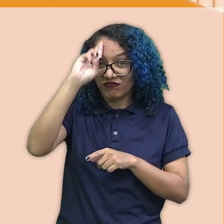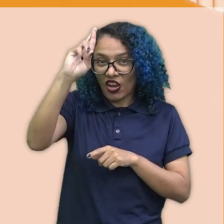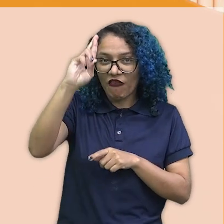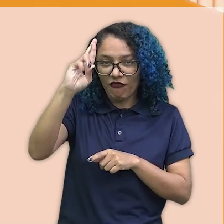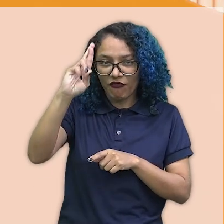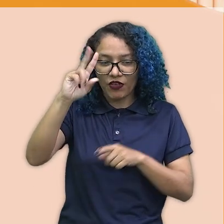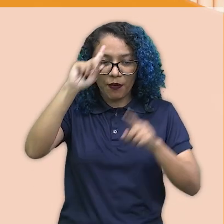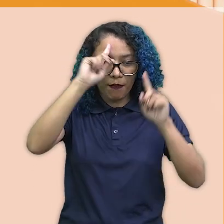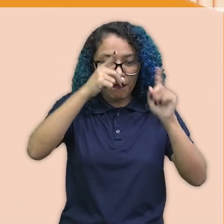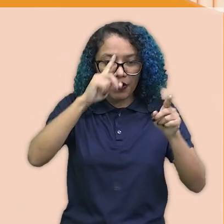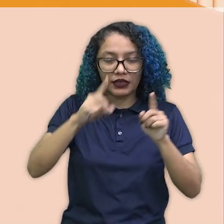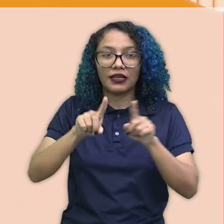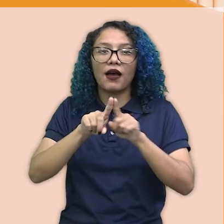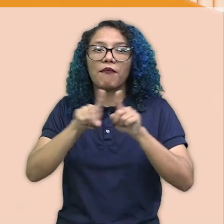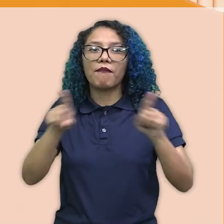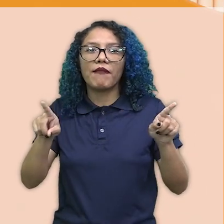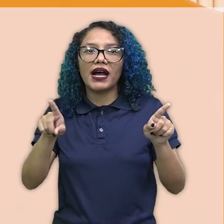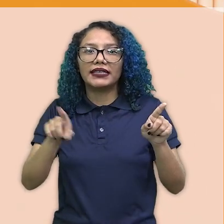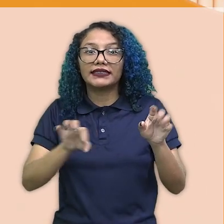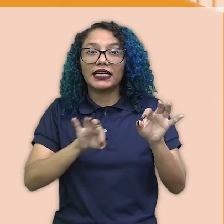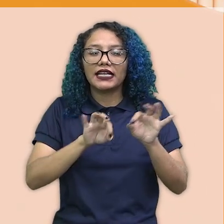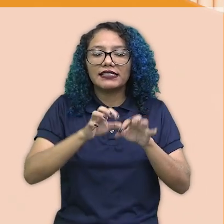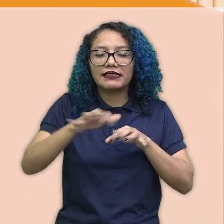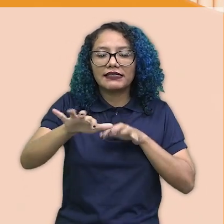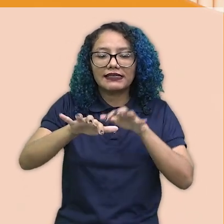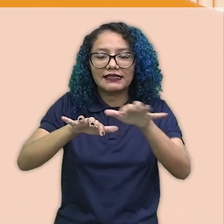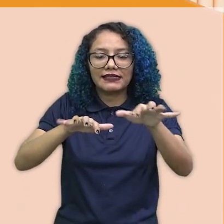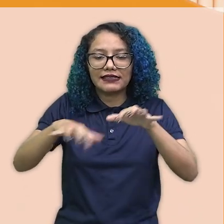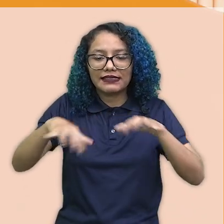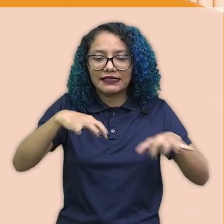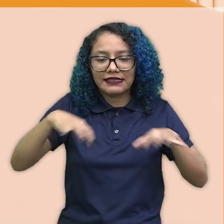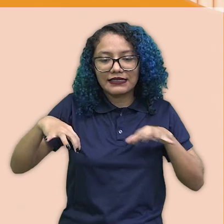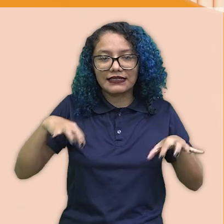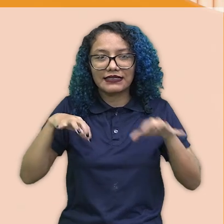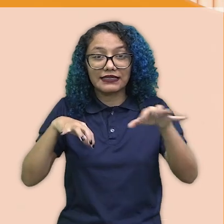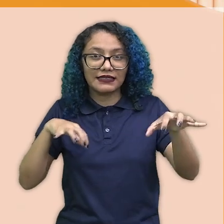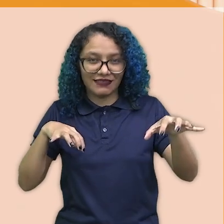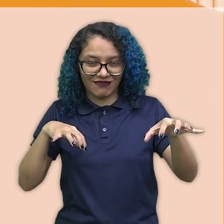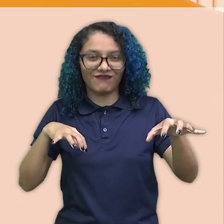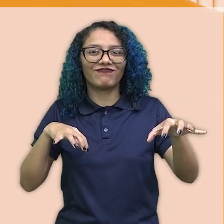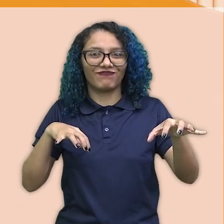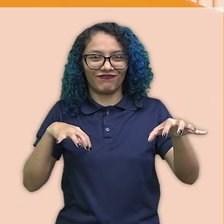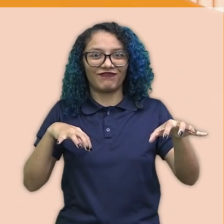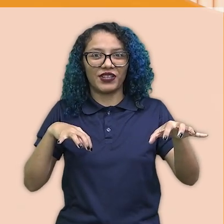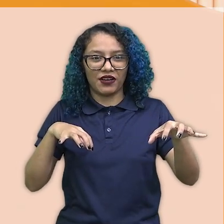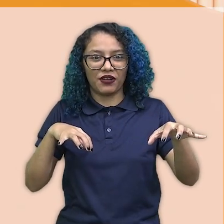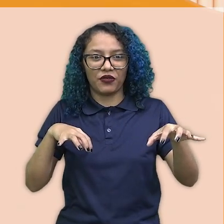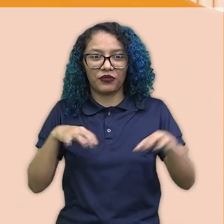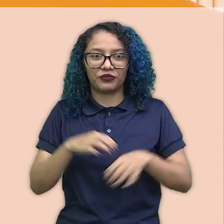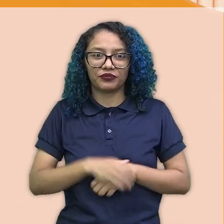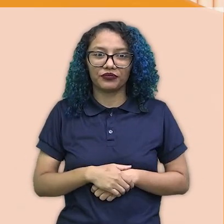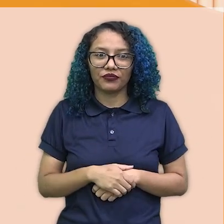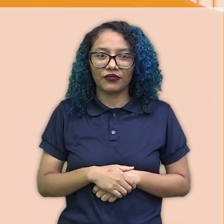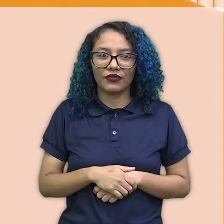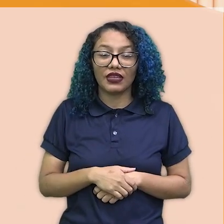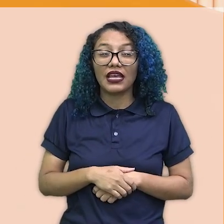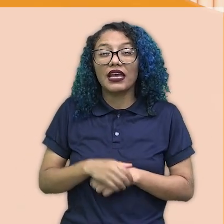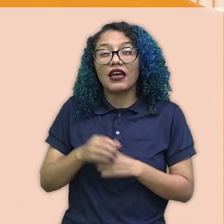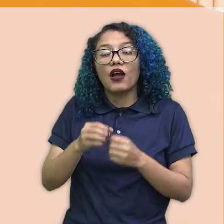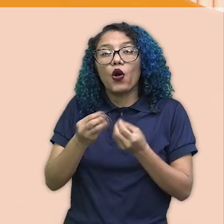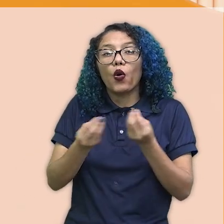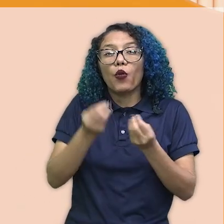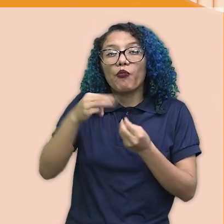Estado inteligentemente diluiu esse poder em minúsculas, vamos dizer assim, que ele vai chamar